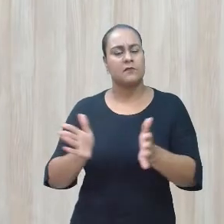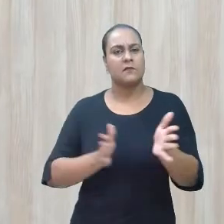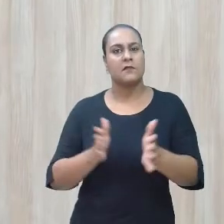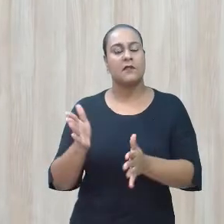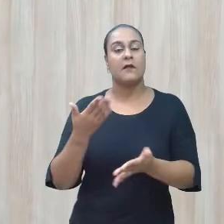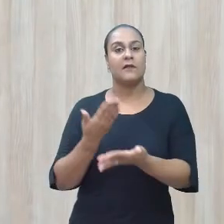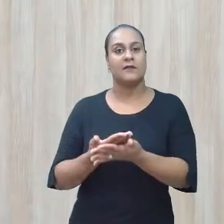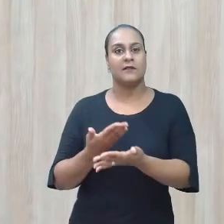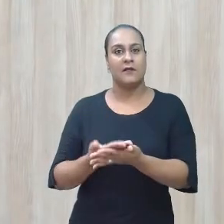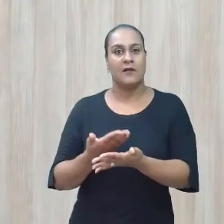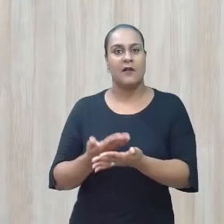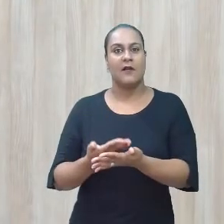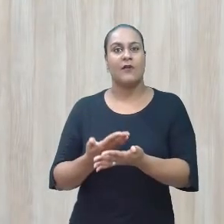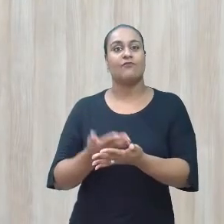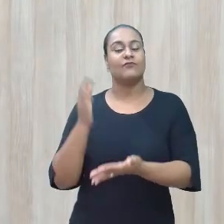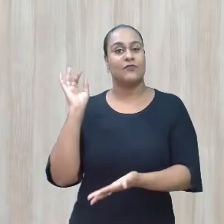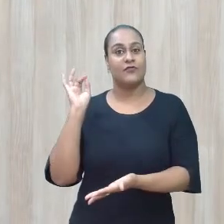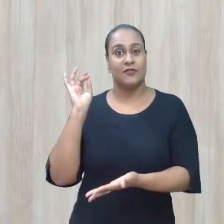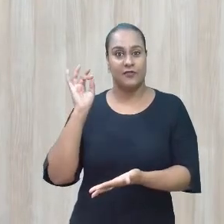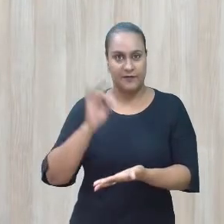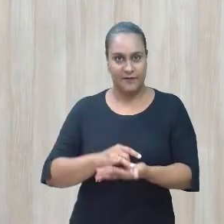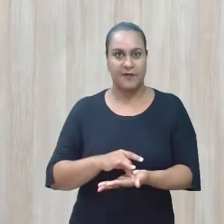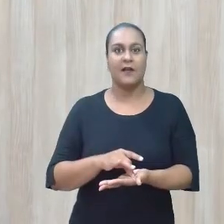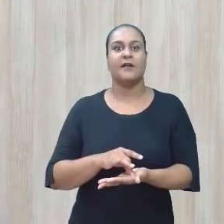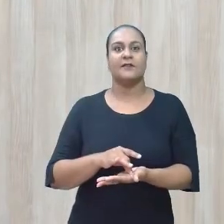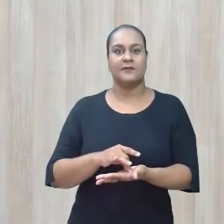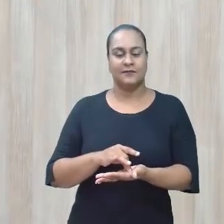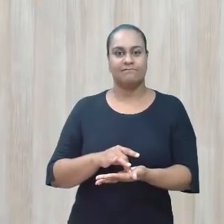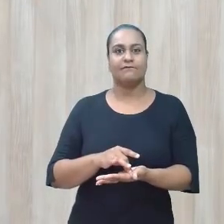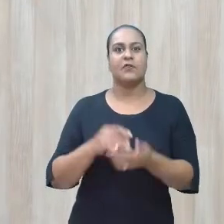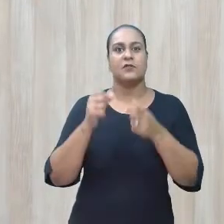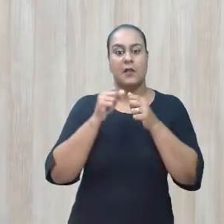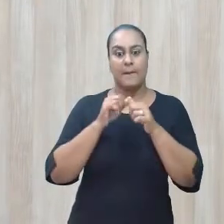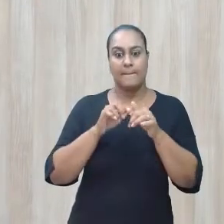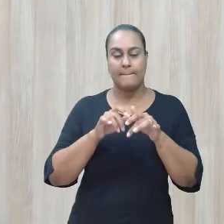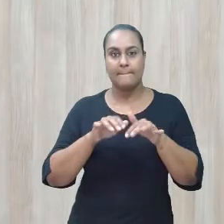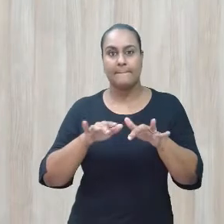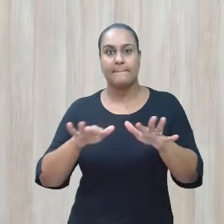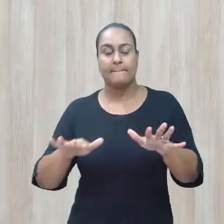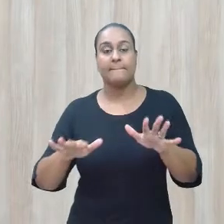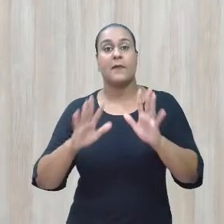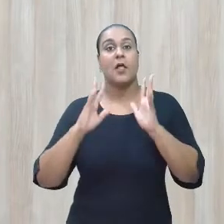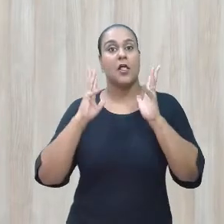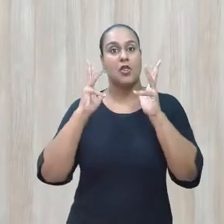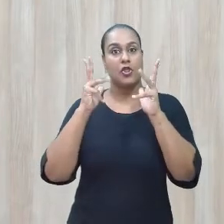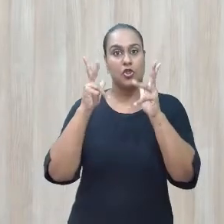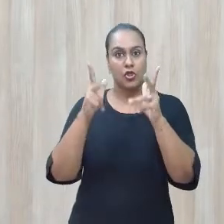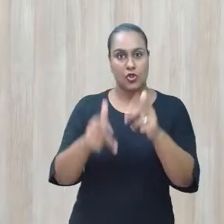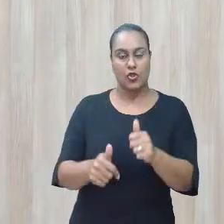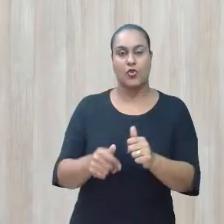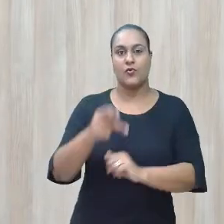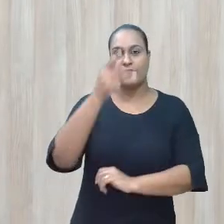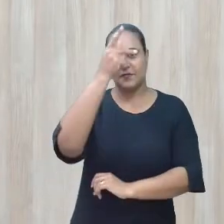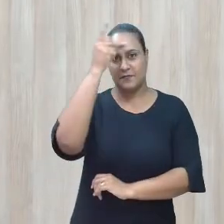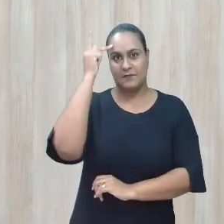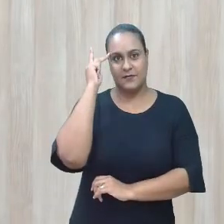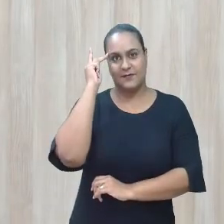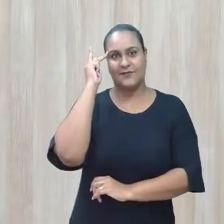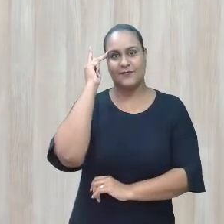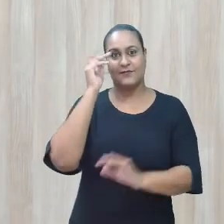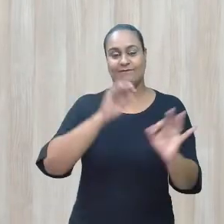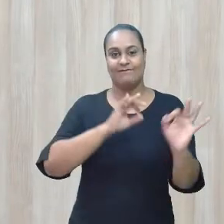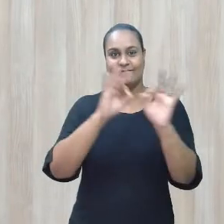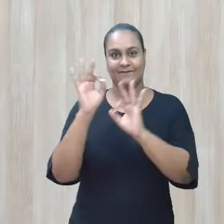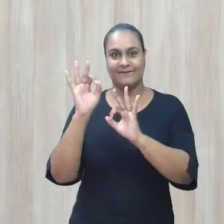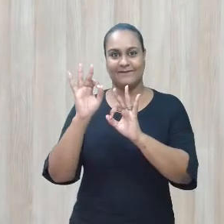enfim, seja realmente, possa atingir, alcançar todos os públicos, né? O que é uma coisa muito